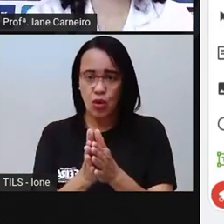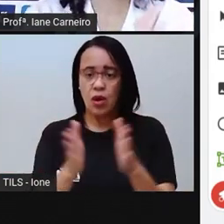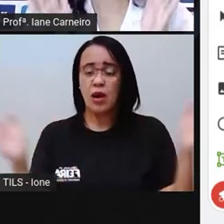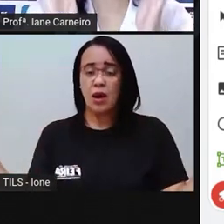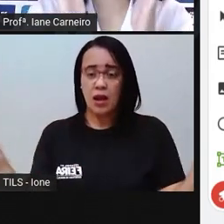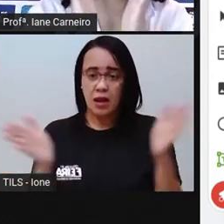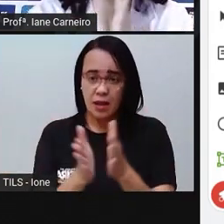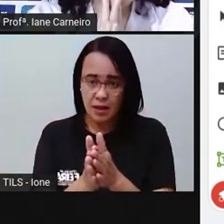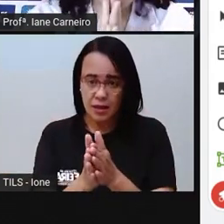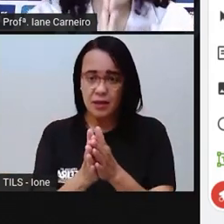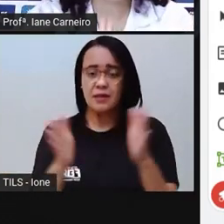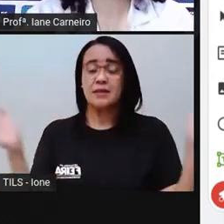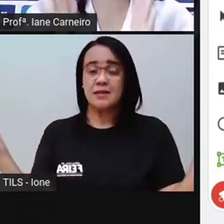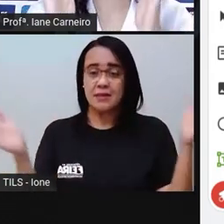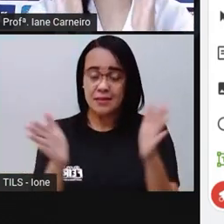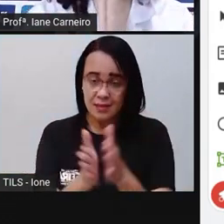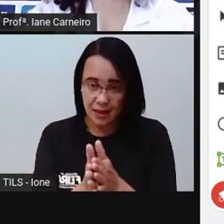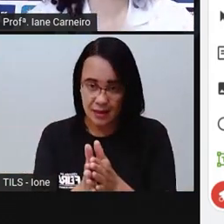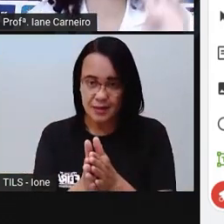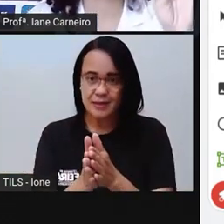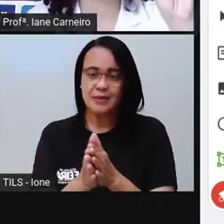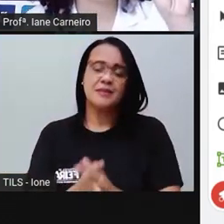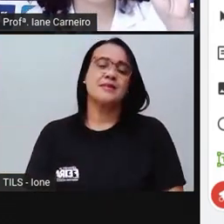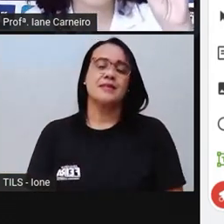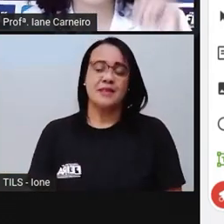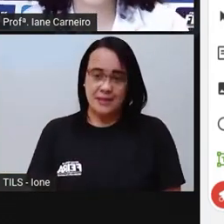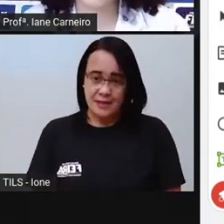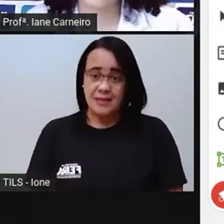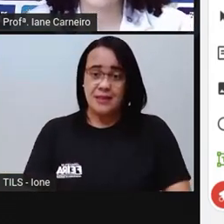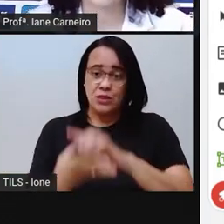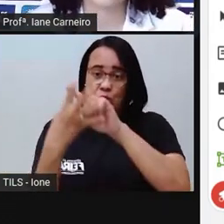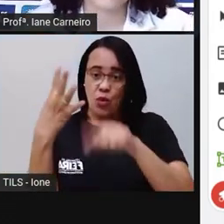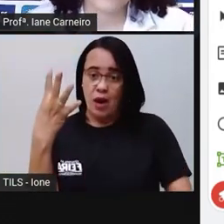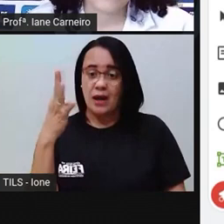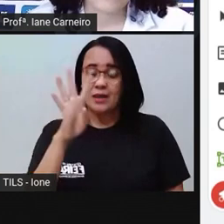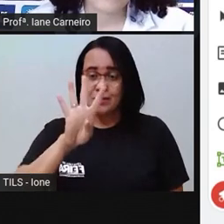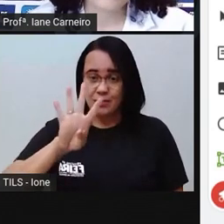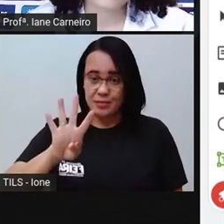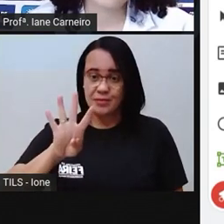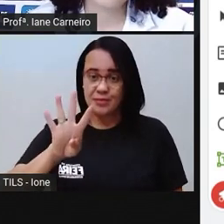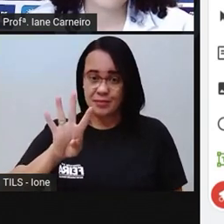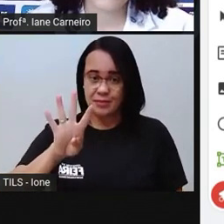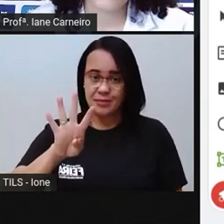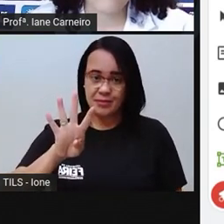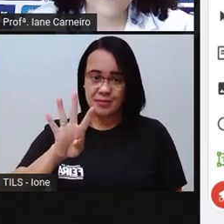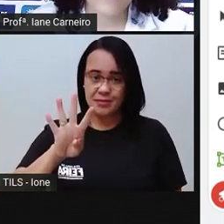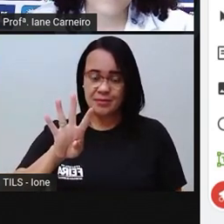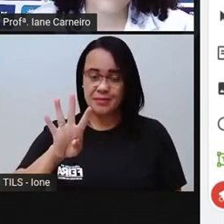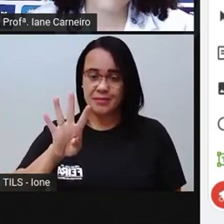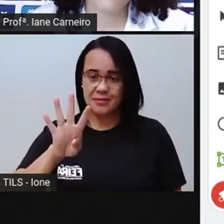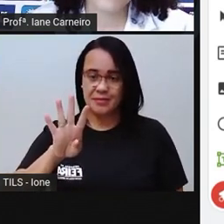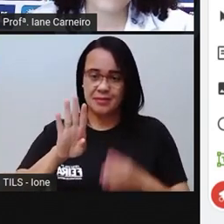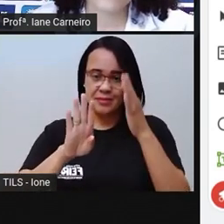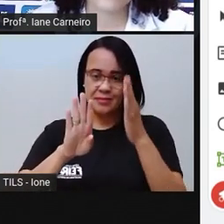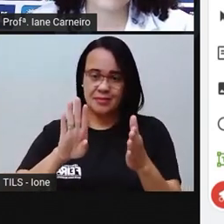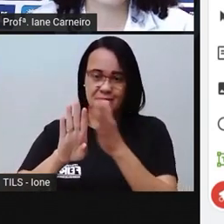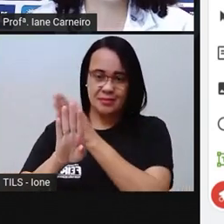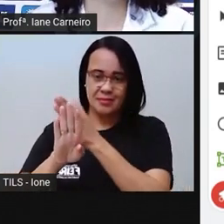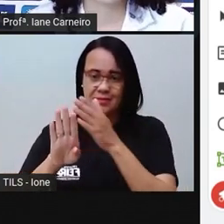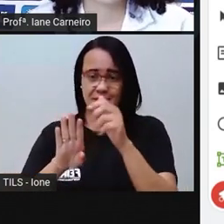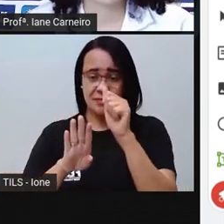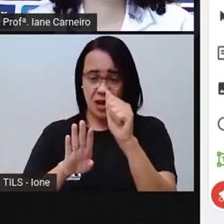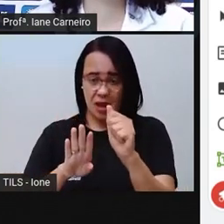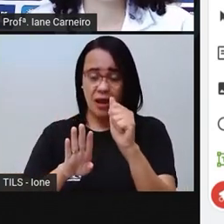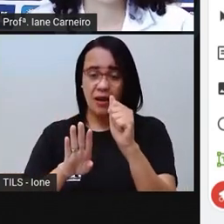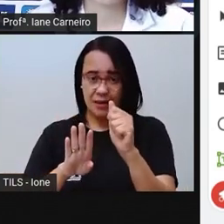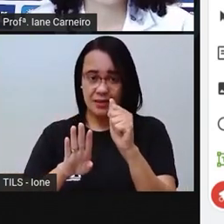Do, le, tá. Então, ó, quatro pedacinhos. A vogal A é um pedacinho,